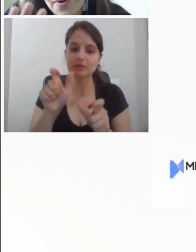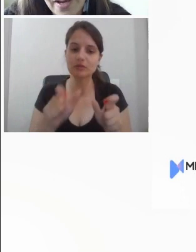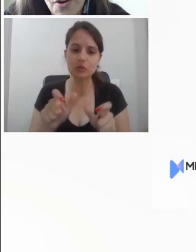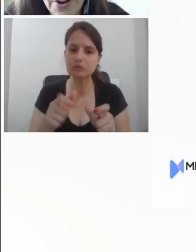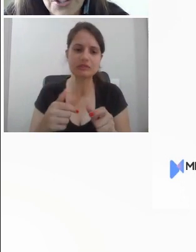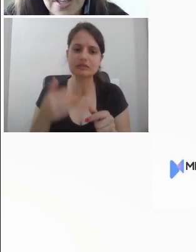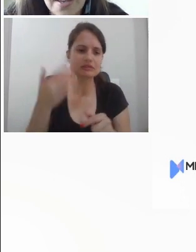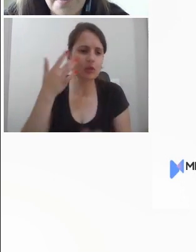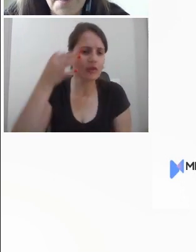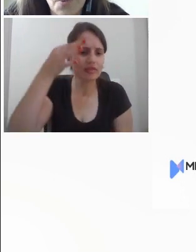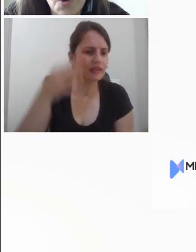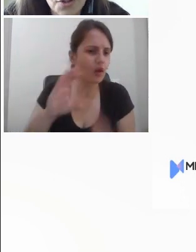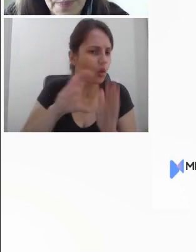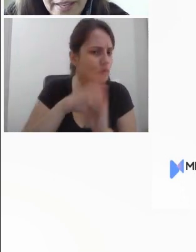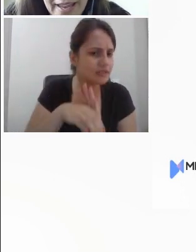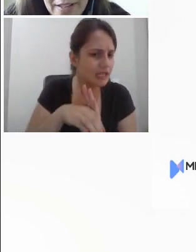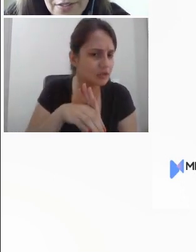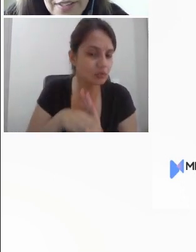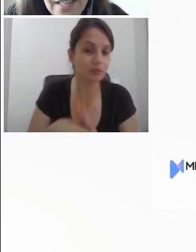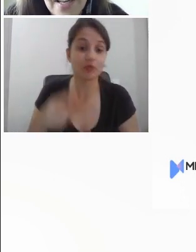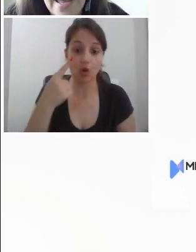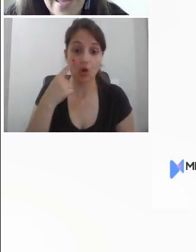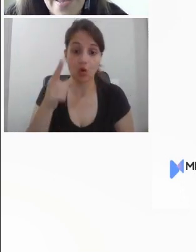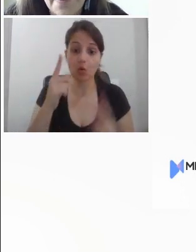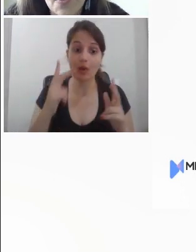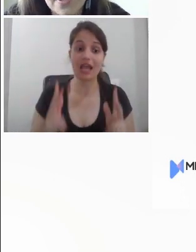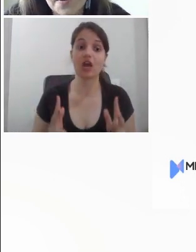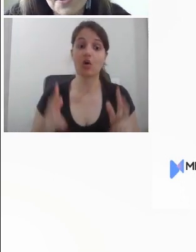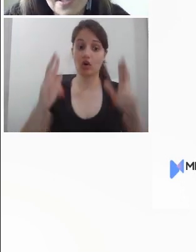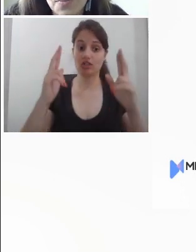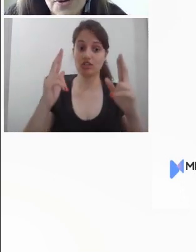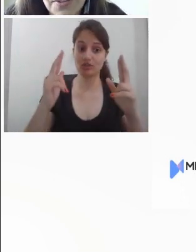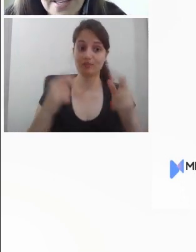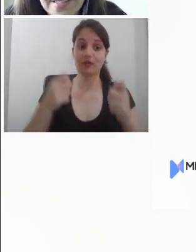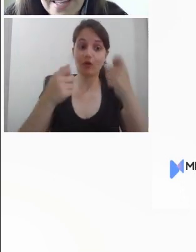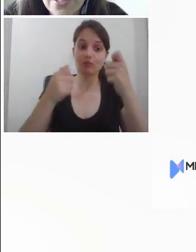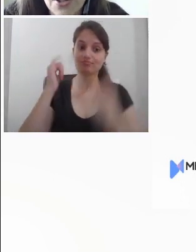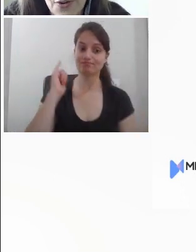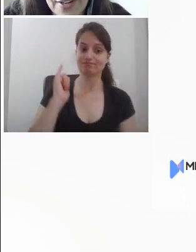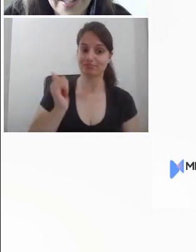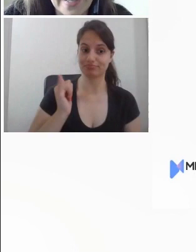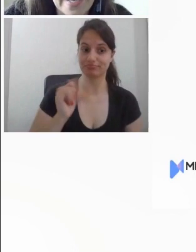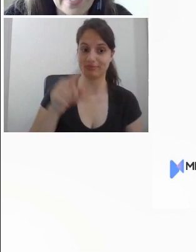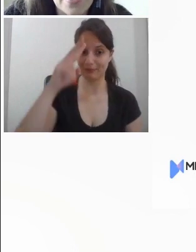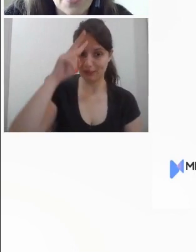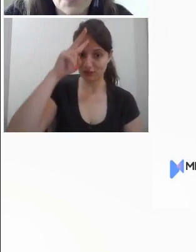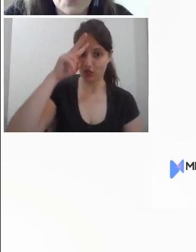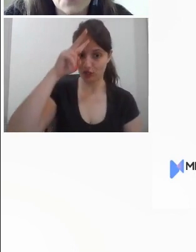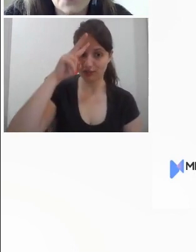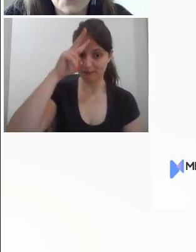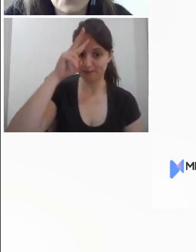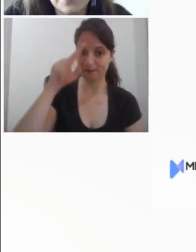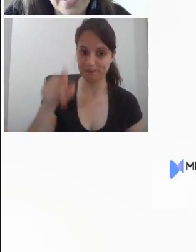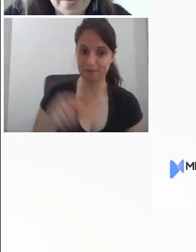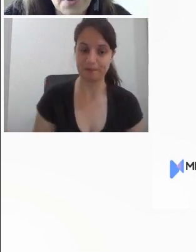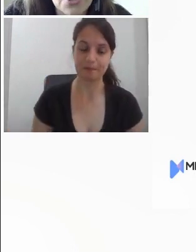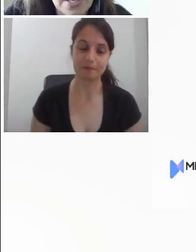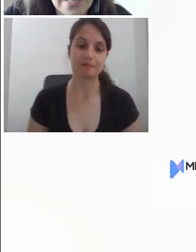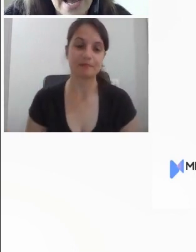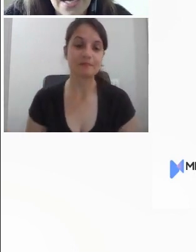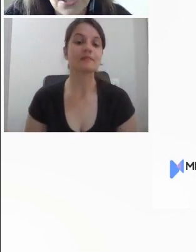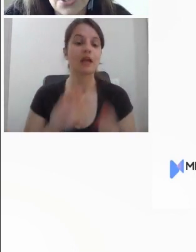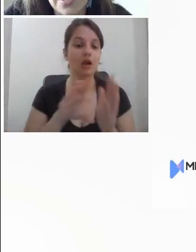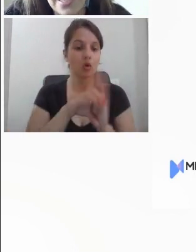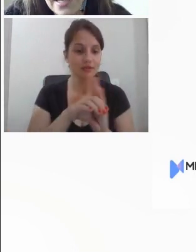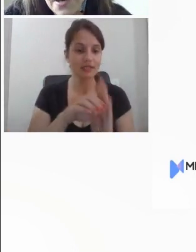trazer um recorte aqui muito pequeno eh para contar para vocês um pouquinho dessa história né o o termo